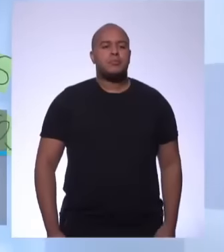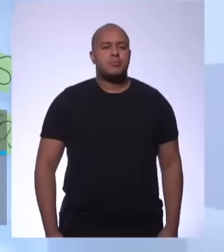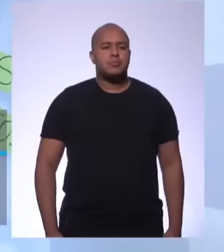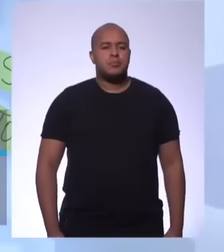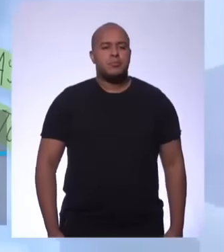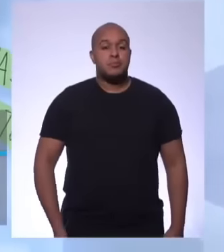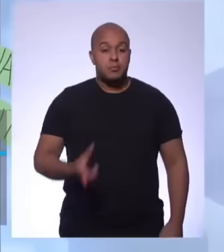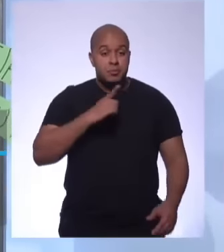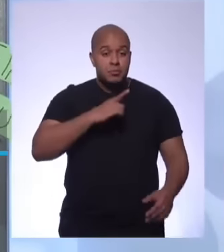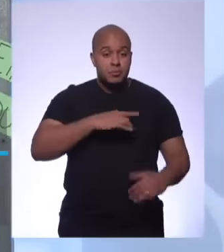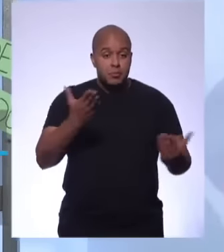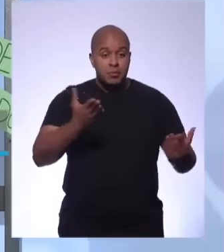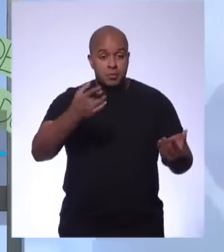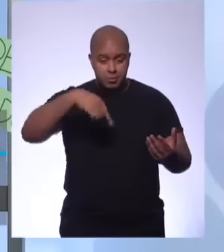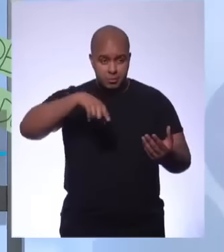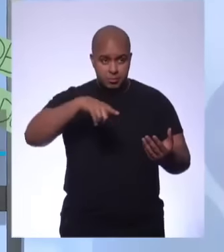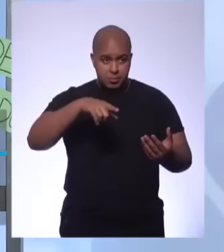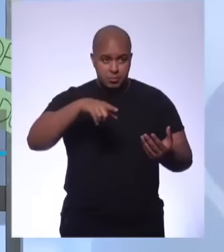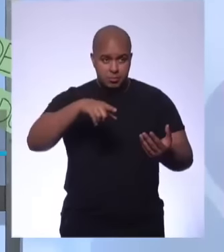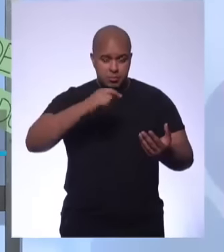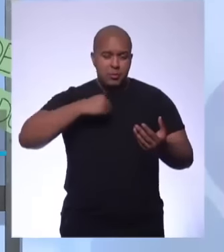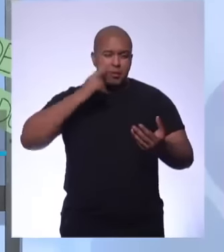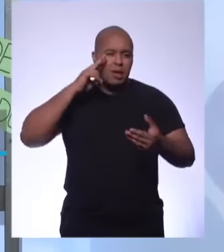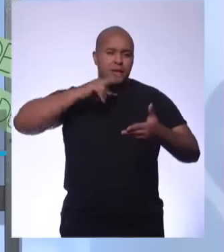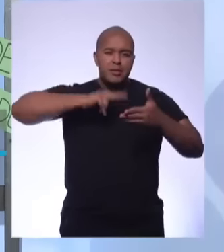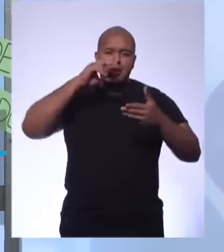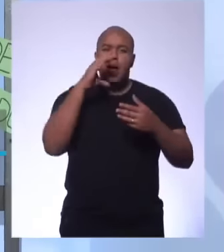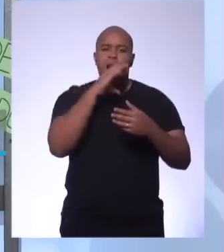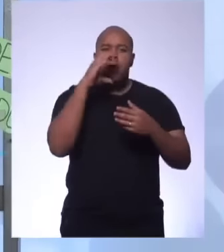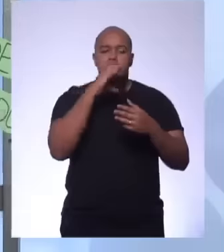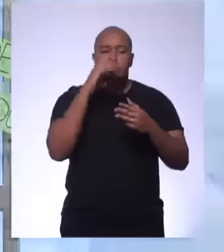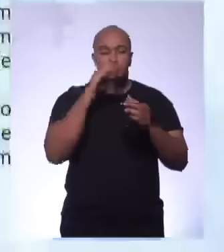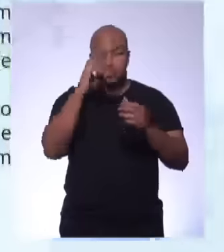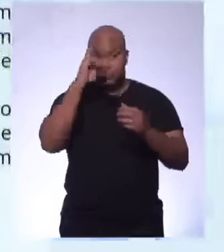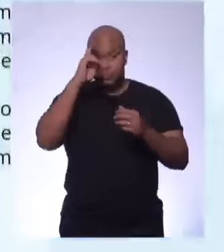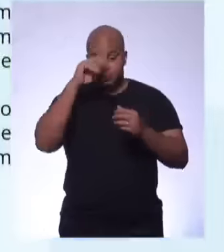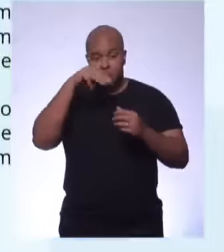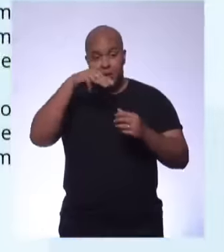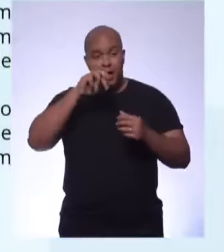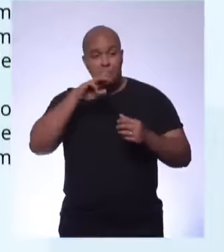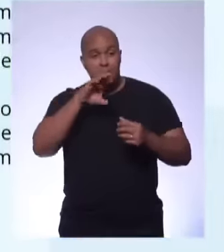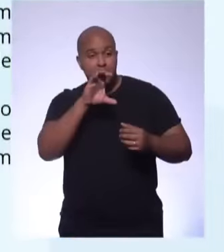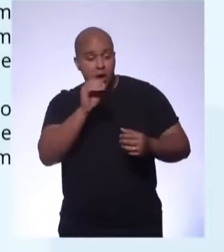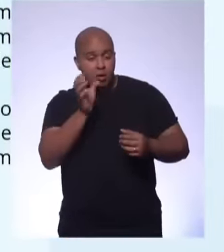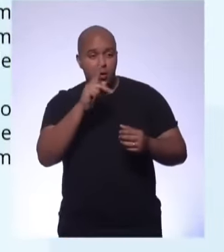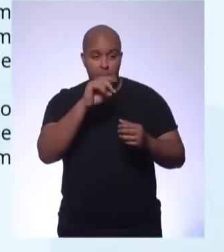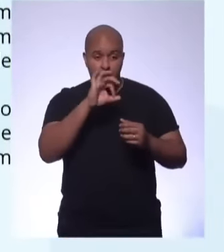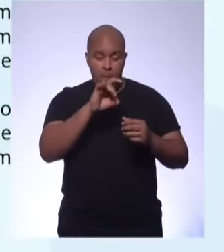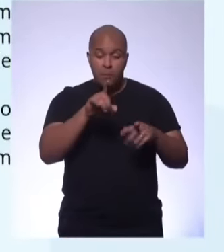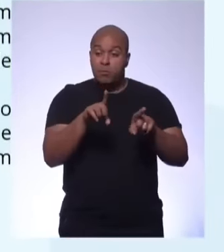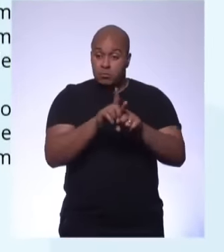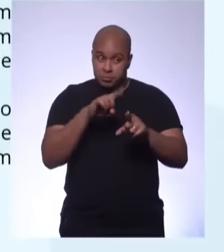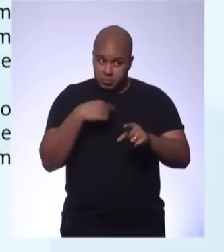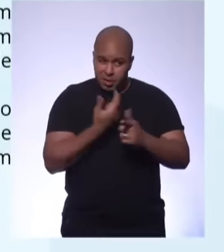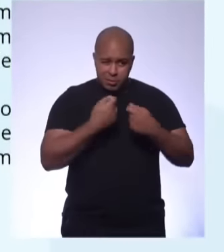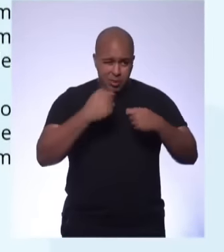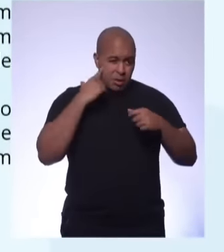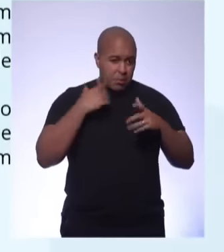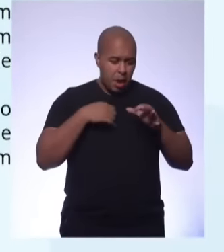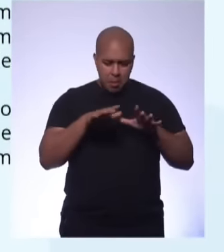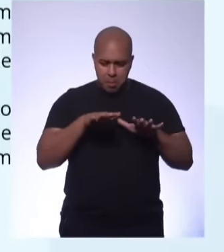para vocês, a gente vai ler rapidamente os relatos de Marco Polo. Pessoal, precisamos também mobilizar